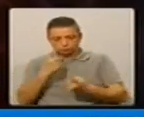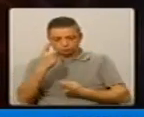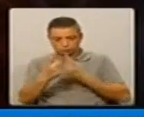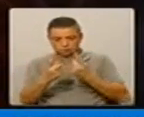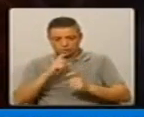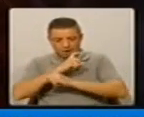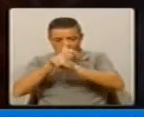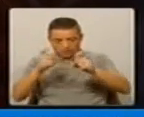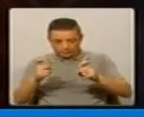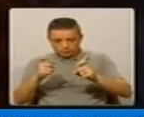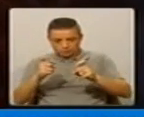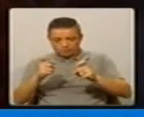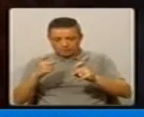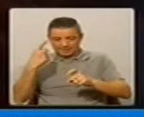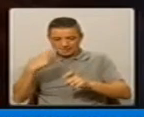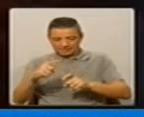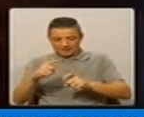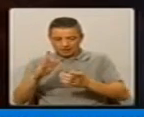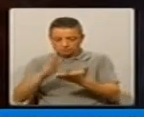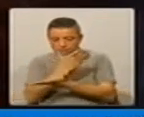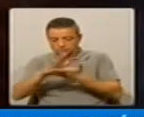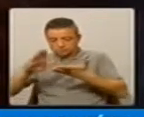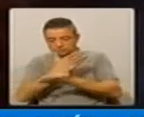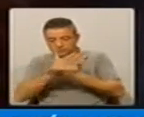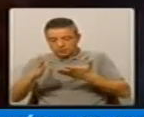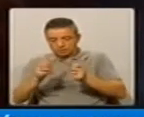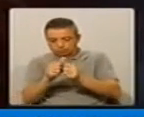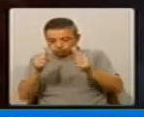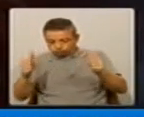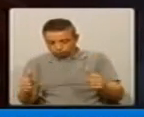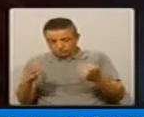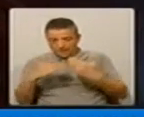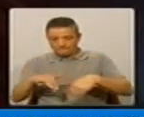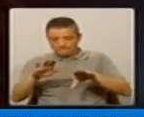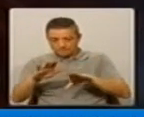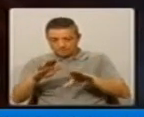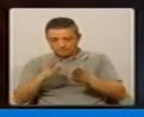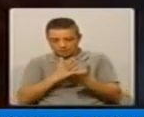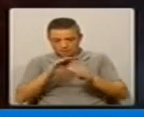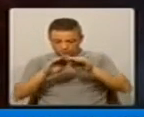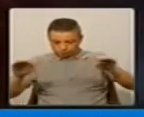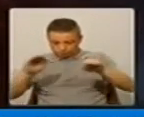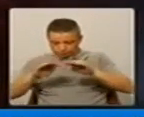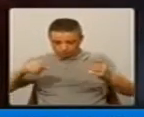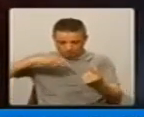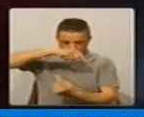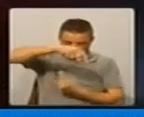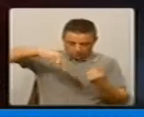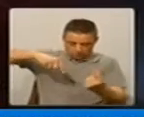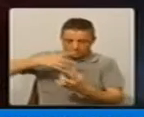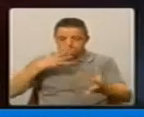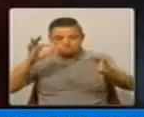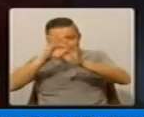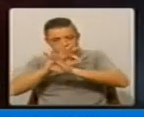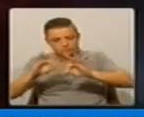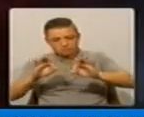repito, são corpos que estão separados por distâncias colossais e com um alinhamento da rotação perfeitamente